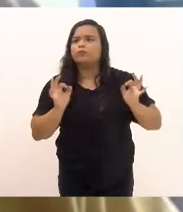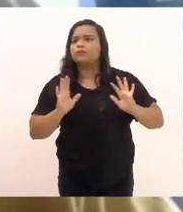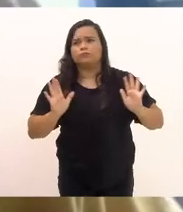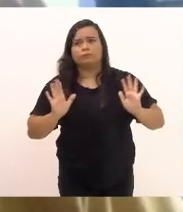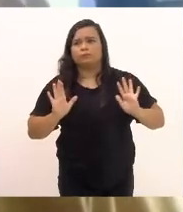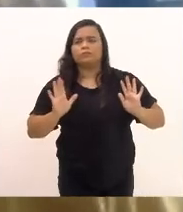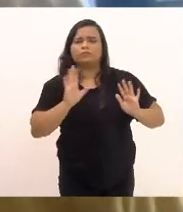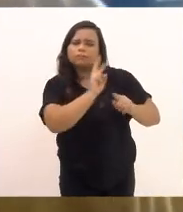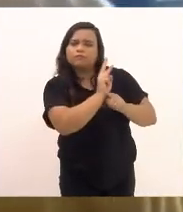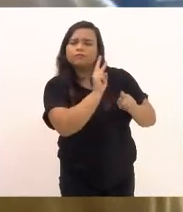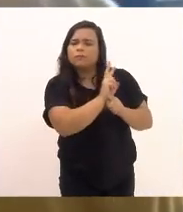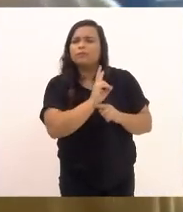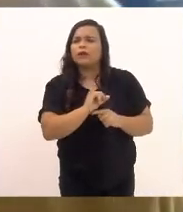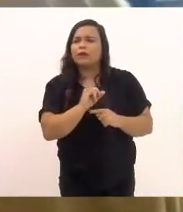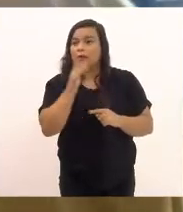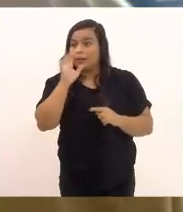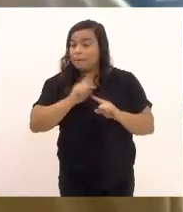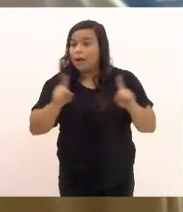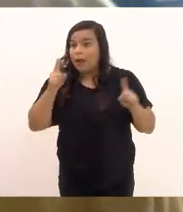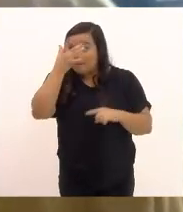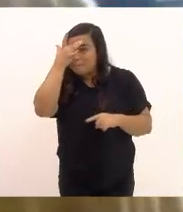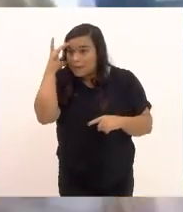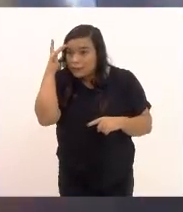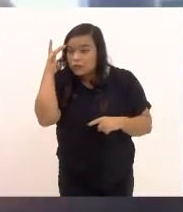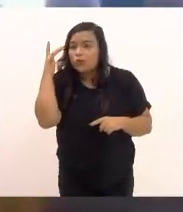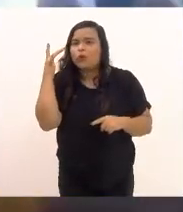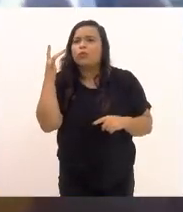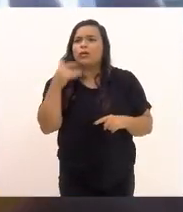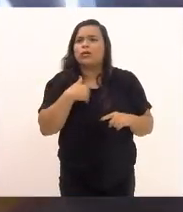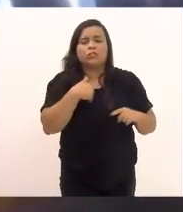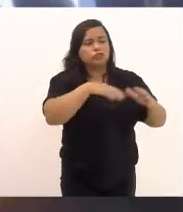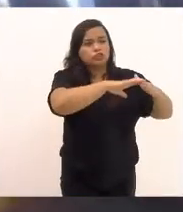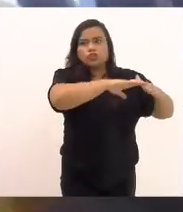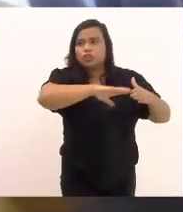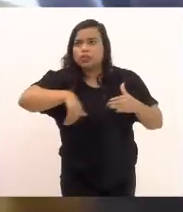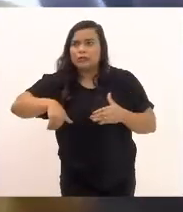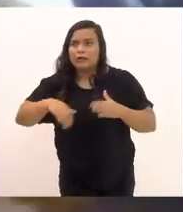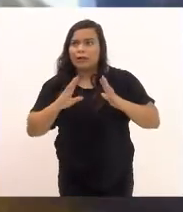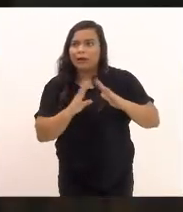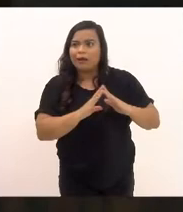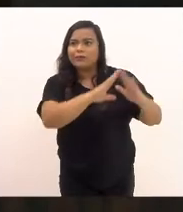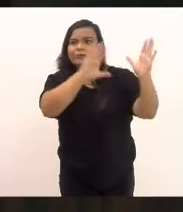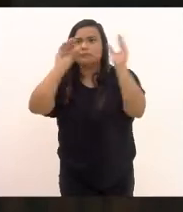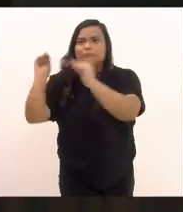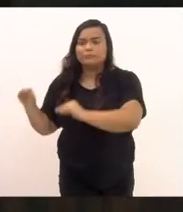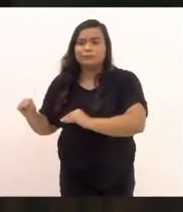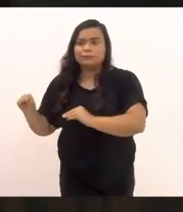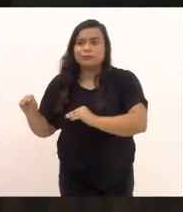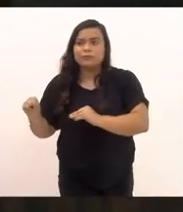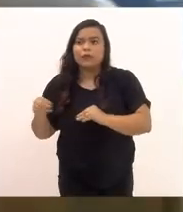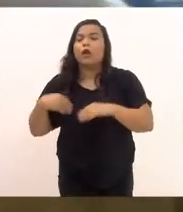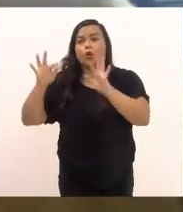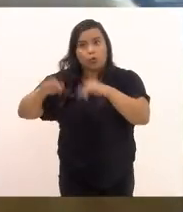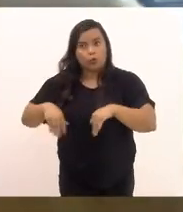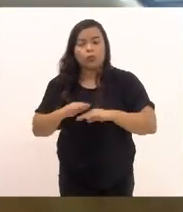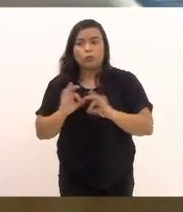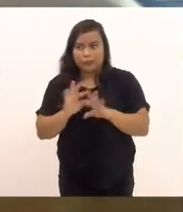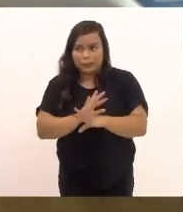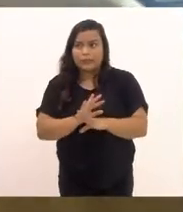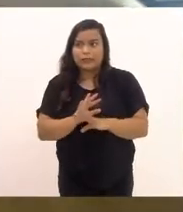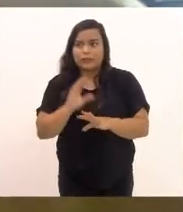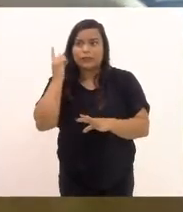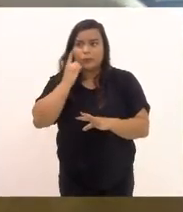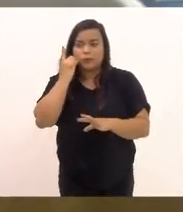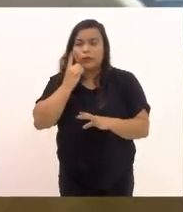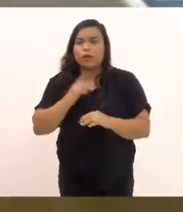desapropriadas. Não será paga indenização. É diferente. Para concluir, deputado Mink... Para concluir,